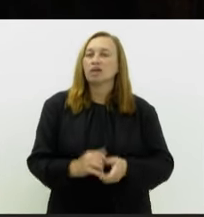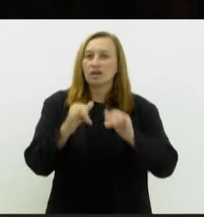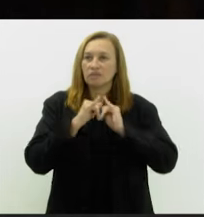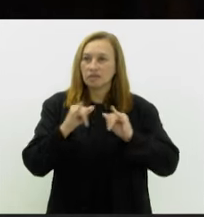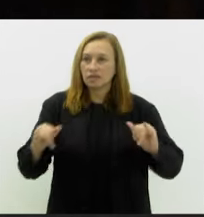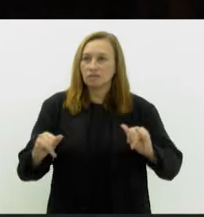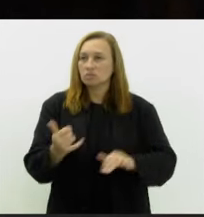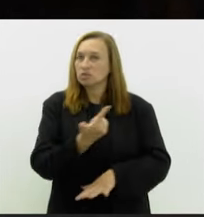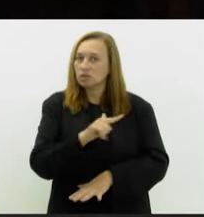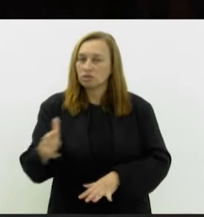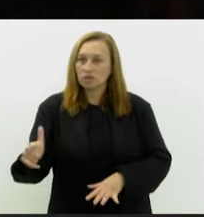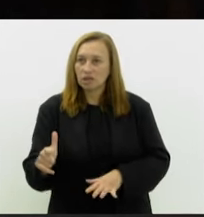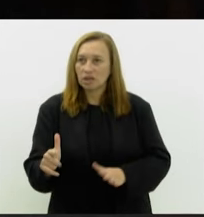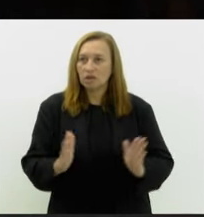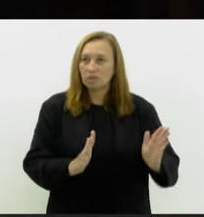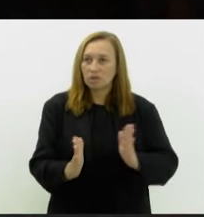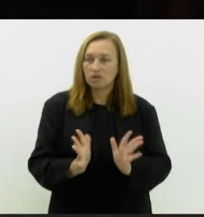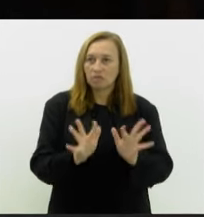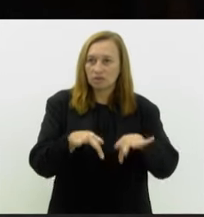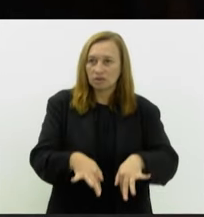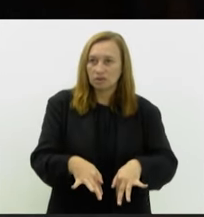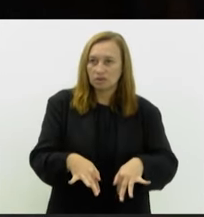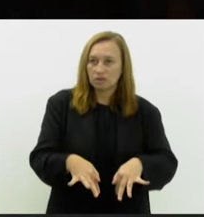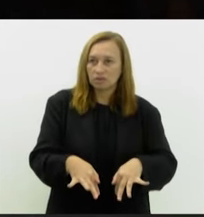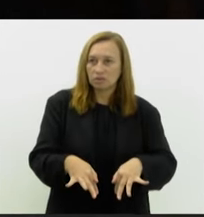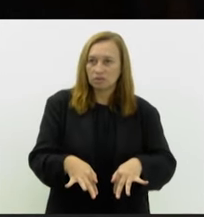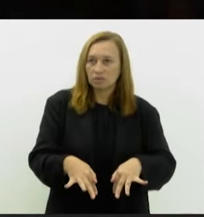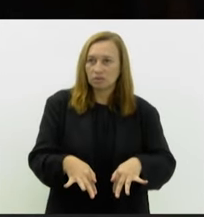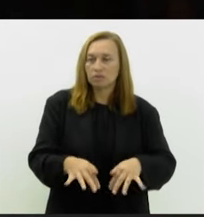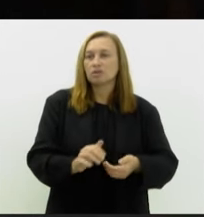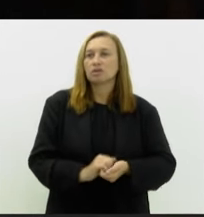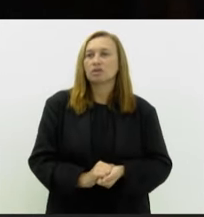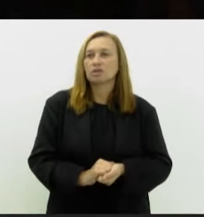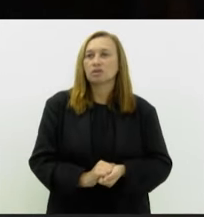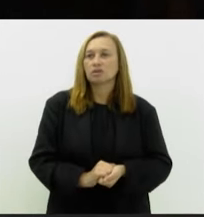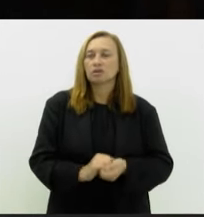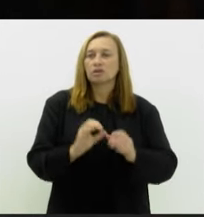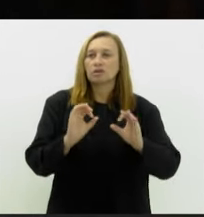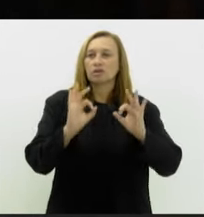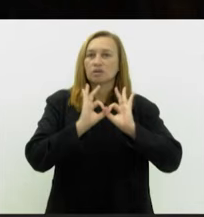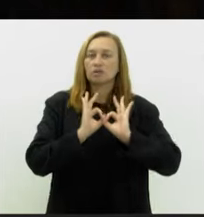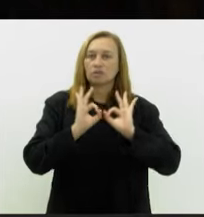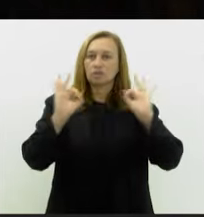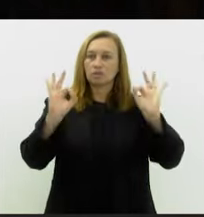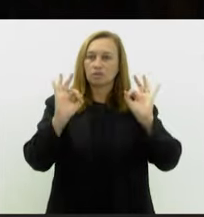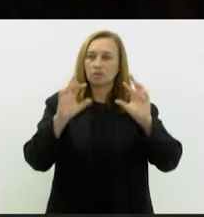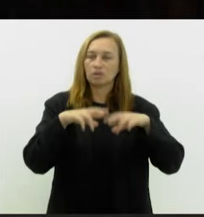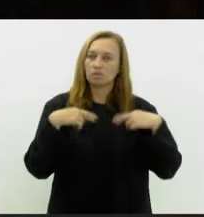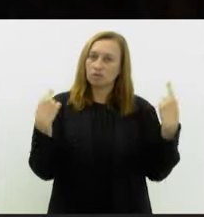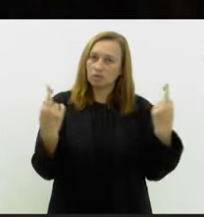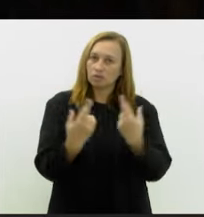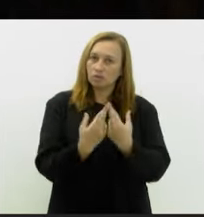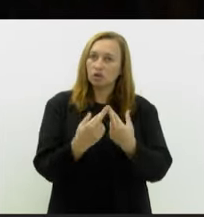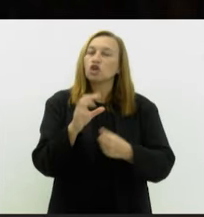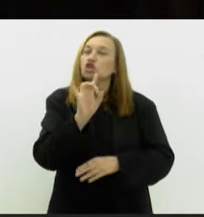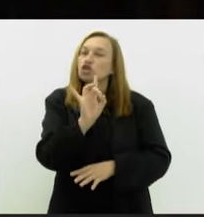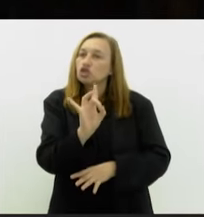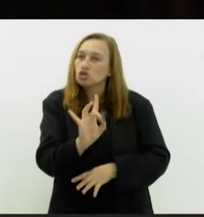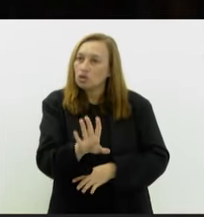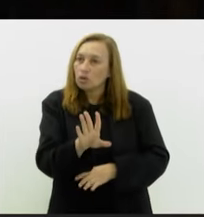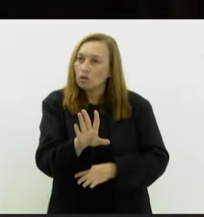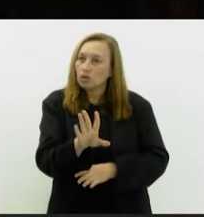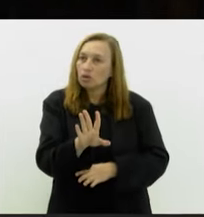não haverá expediente final por se tratar de uma sessão extraordinária, sendo cabendo apenas